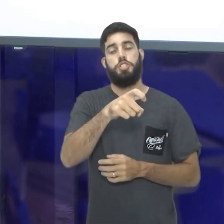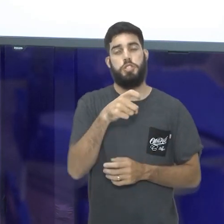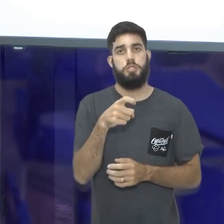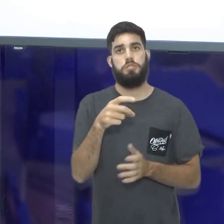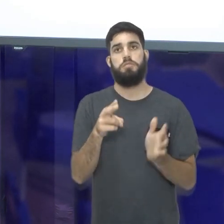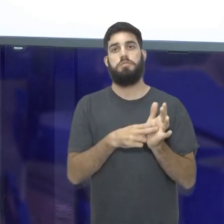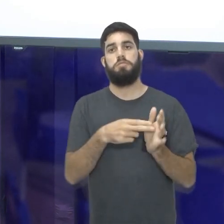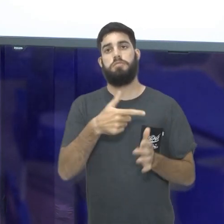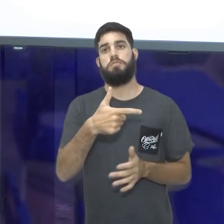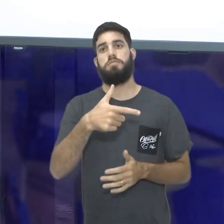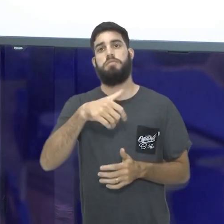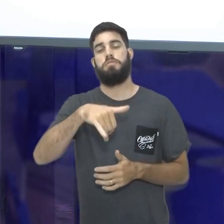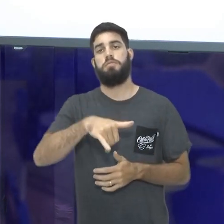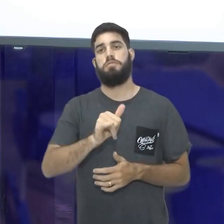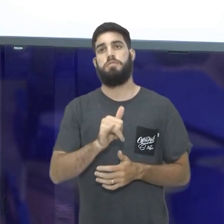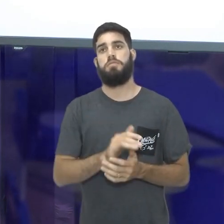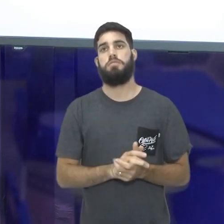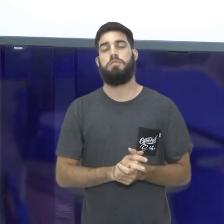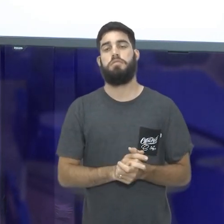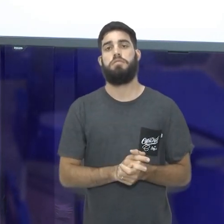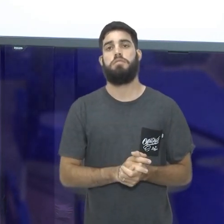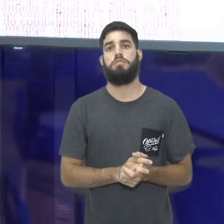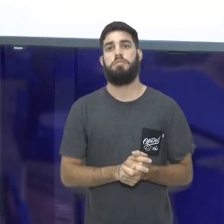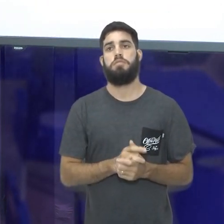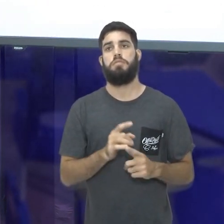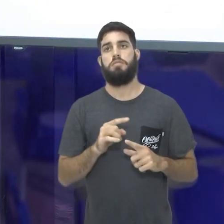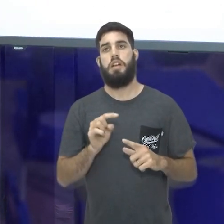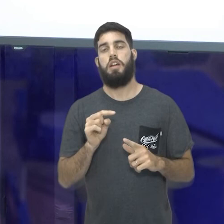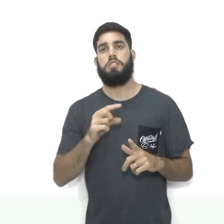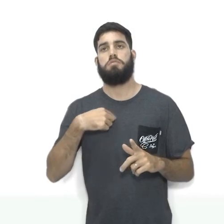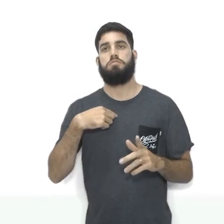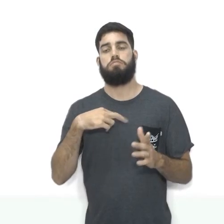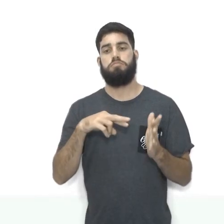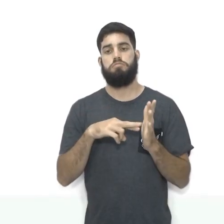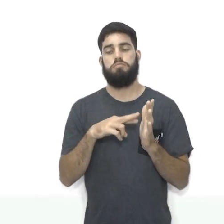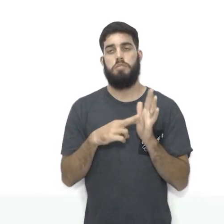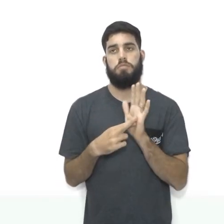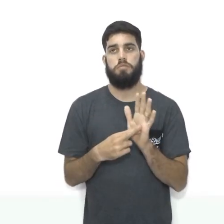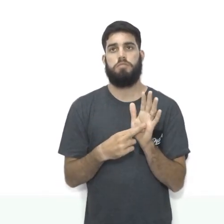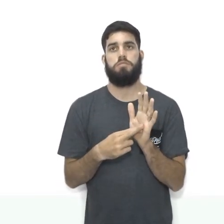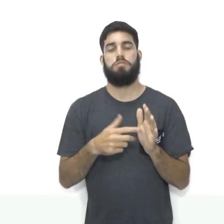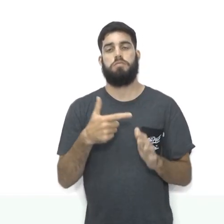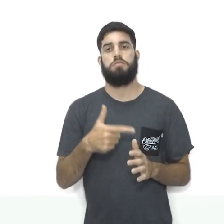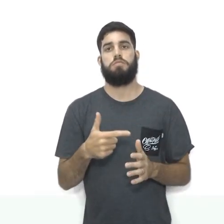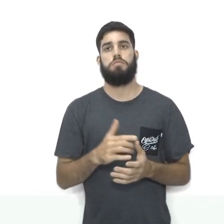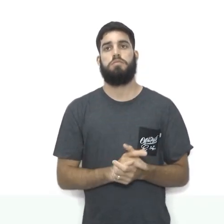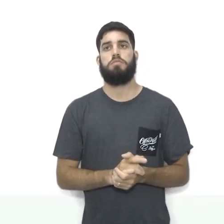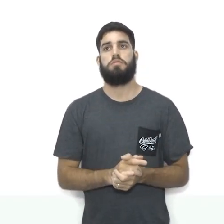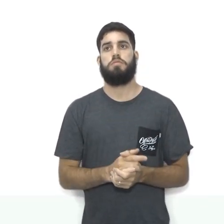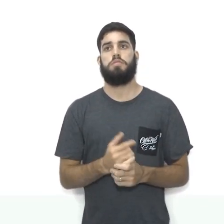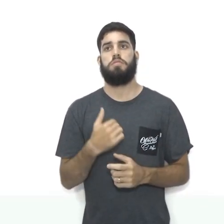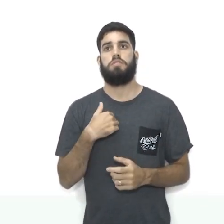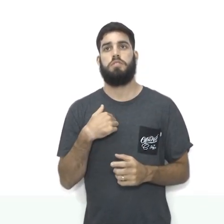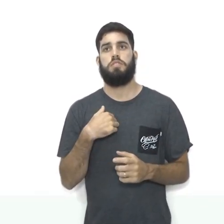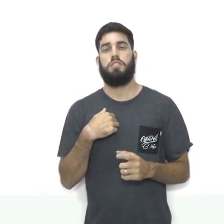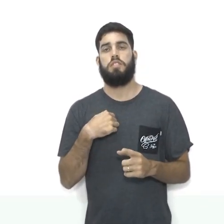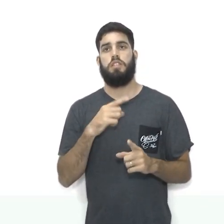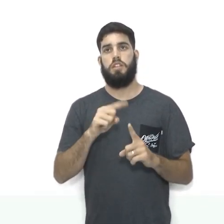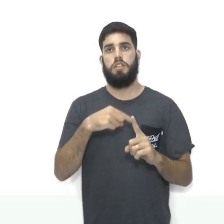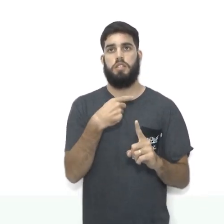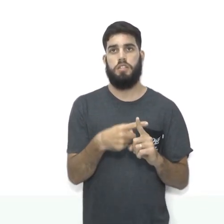é igual ao dobro de y para representar a minha segunda equação. Então, eu posso dizer o seguinte, a soma entre